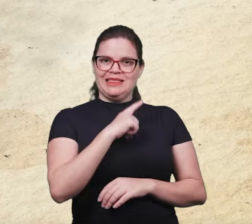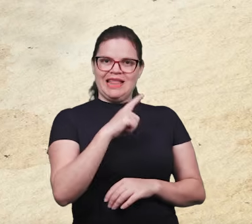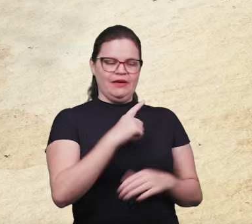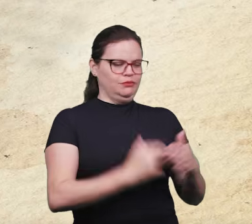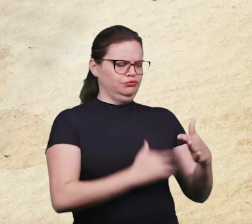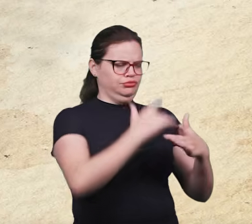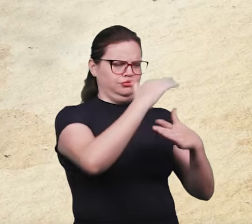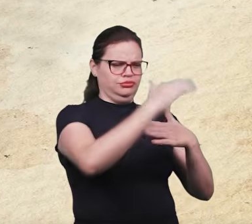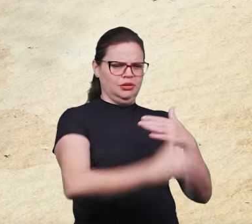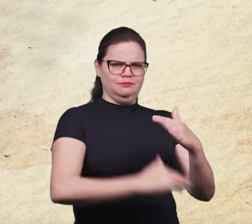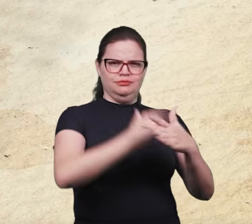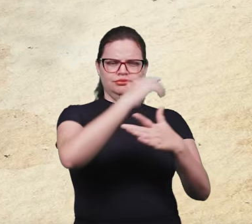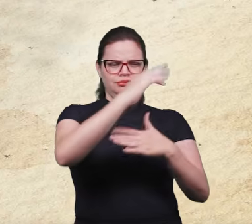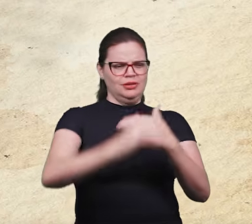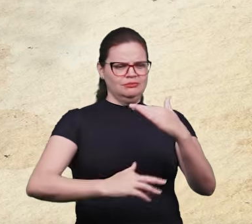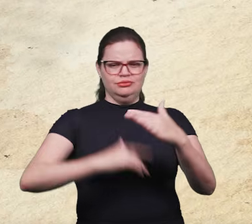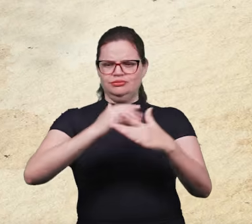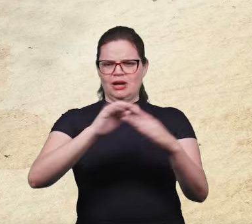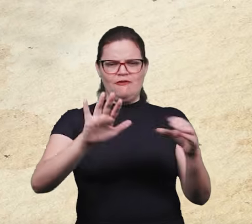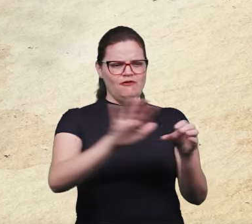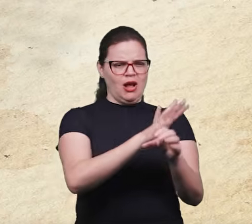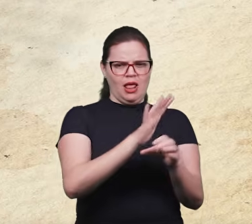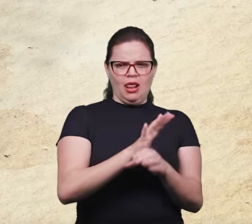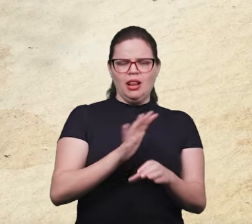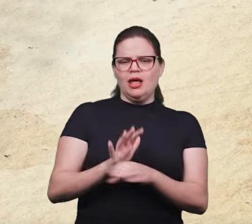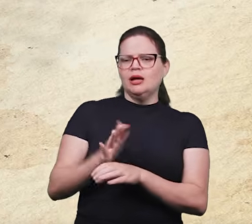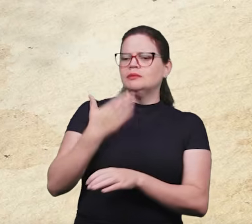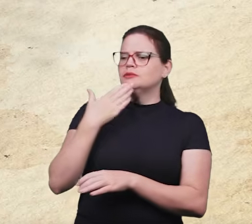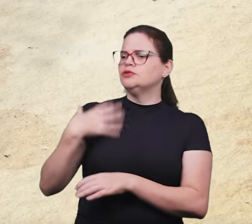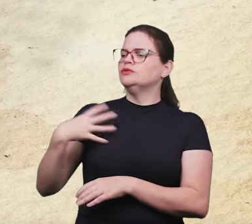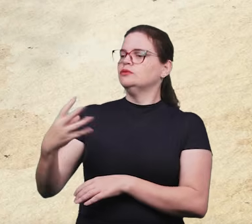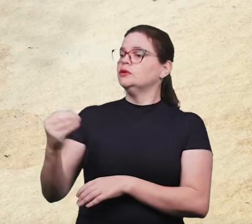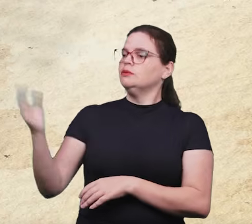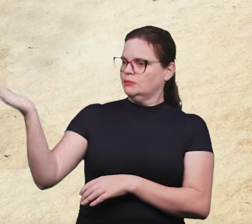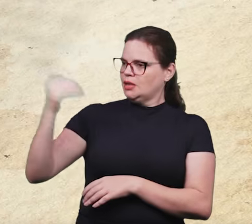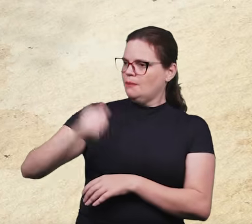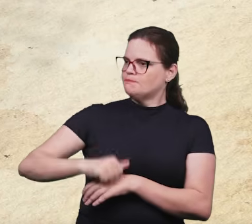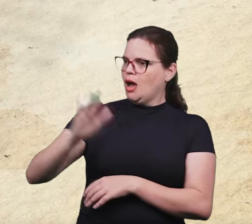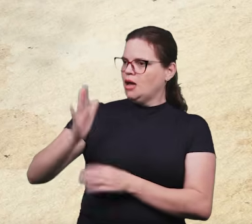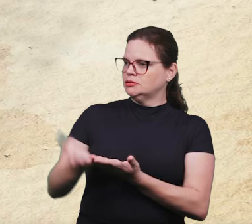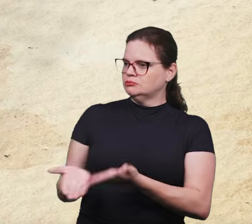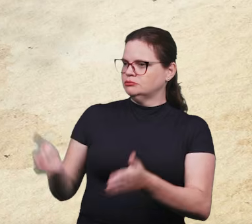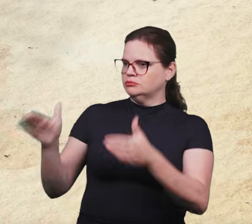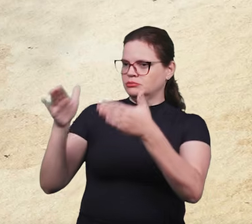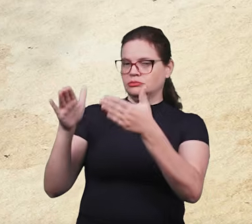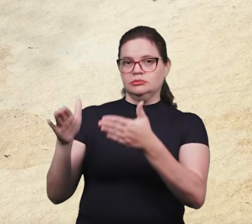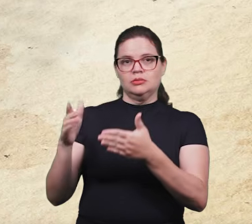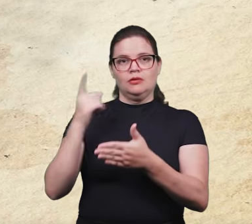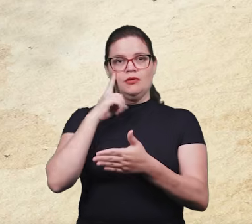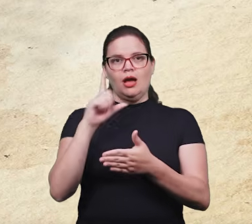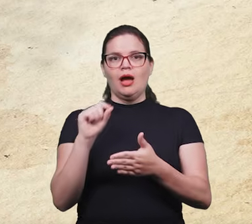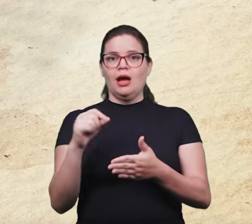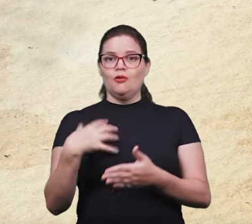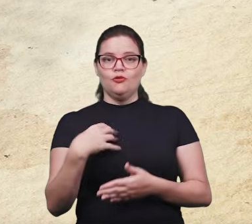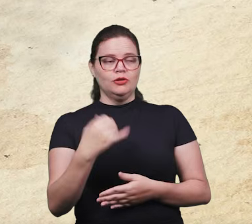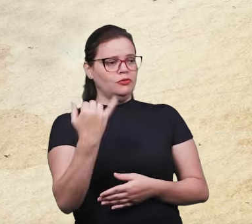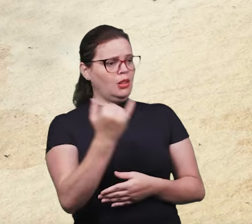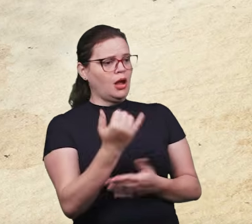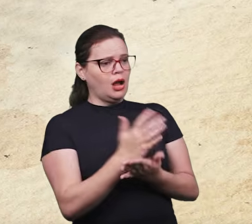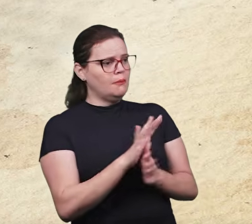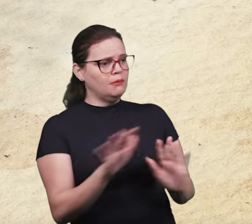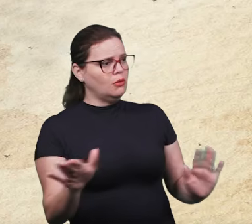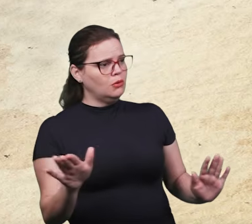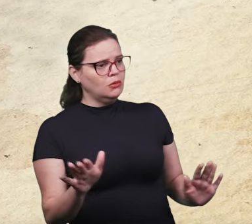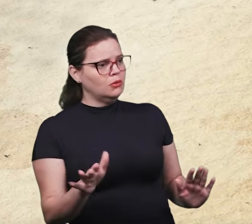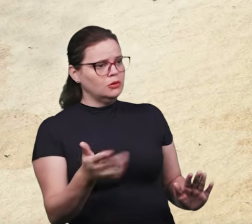cheios foram os vasos, disse a seu filho, traz-me ainda um vaso. Olha só o detalhe, porém ele lhe